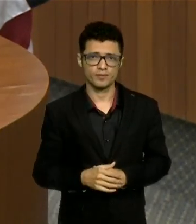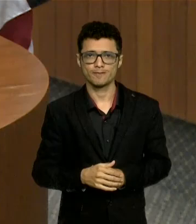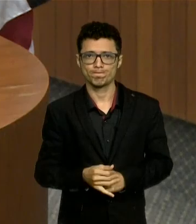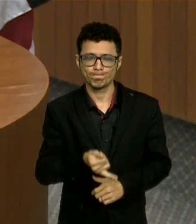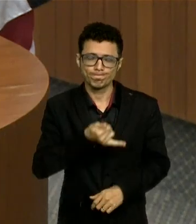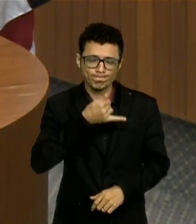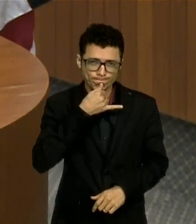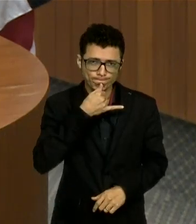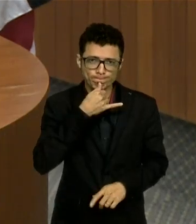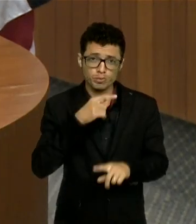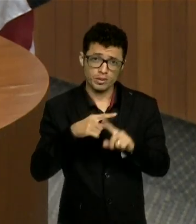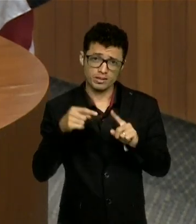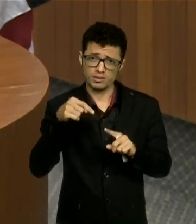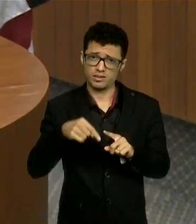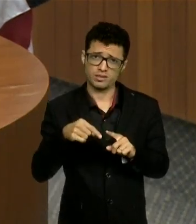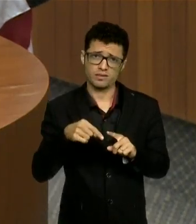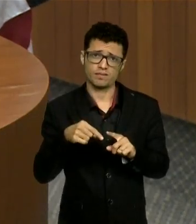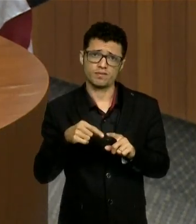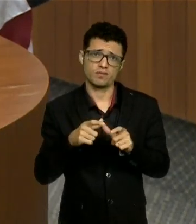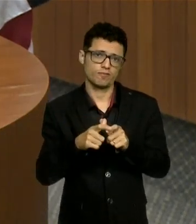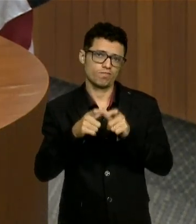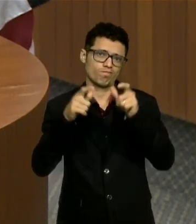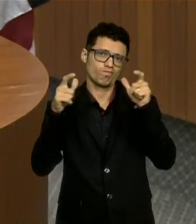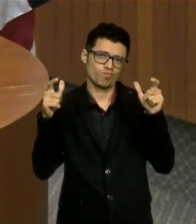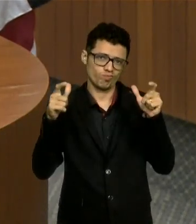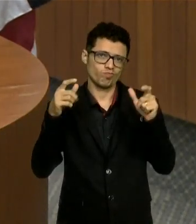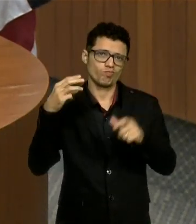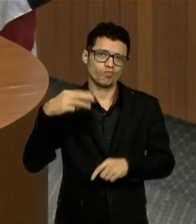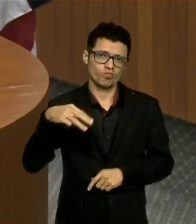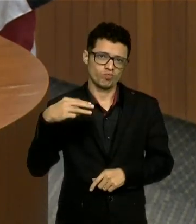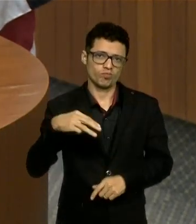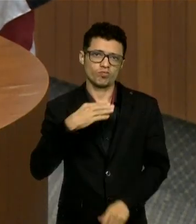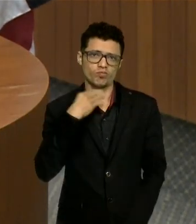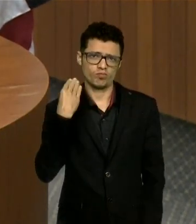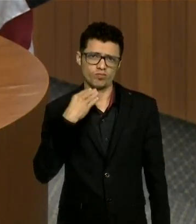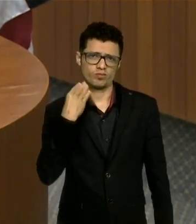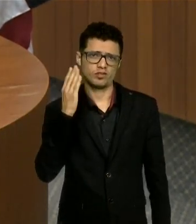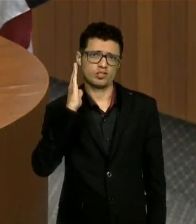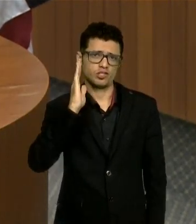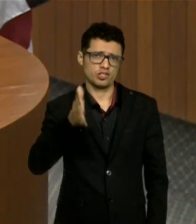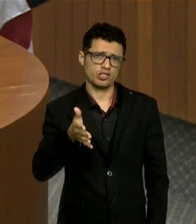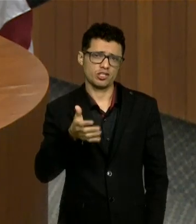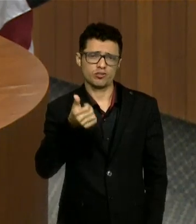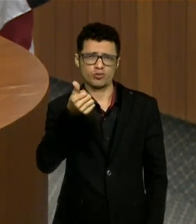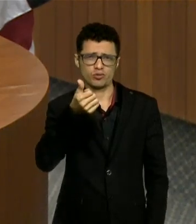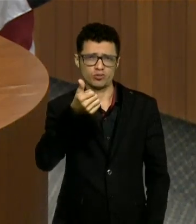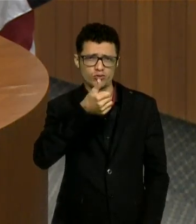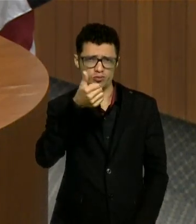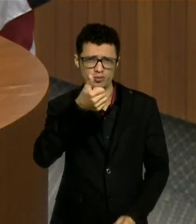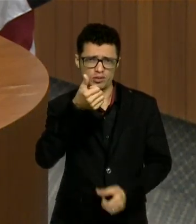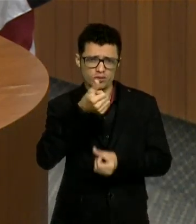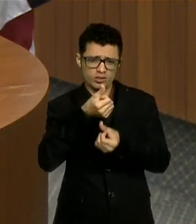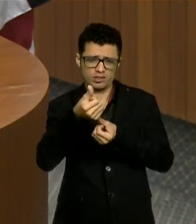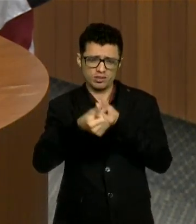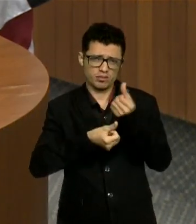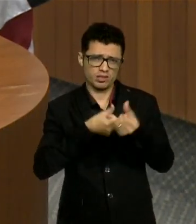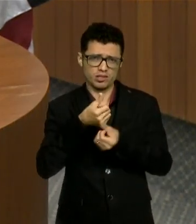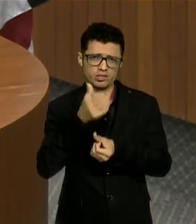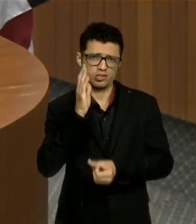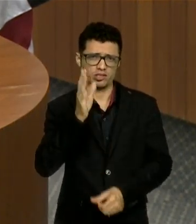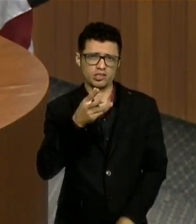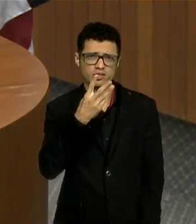estamos acima da média. Já morreram só no primeiro semestre 32 mulheres. E eu me somo